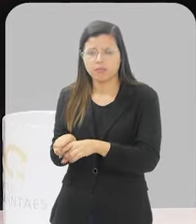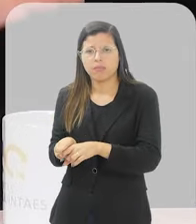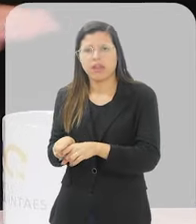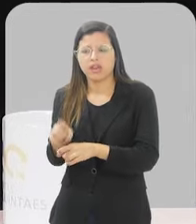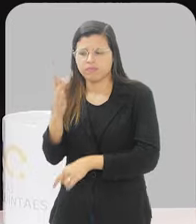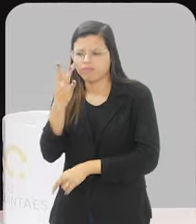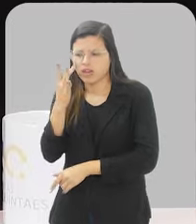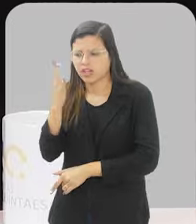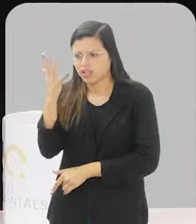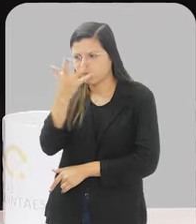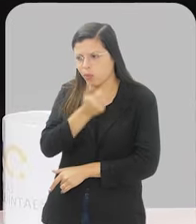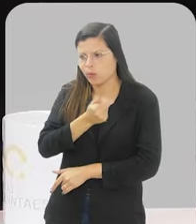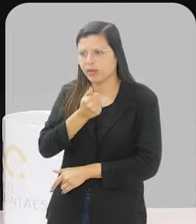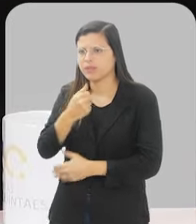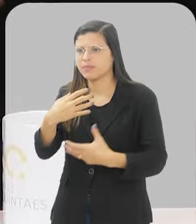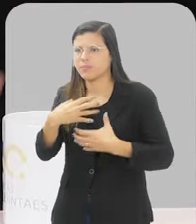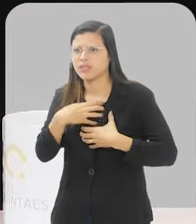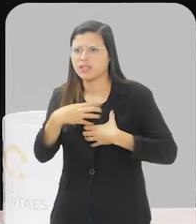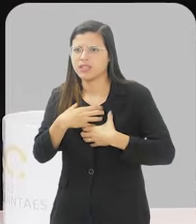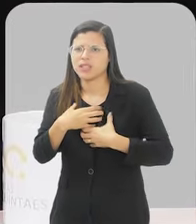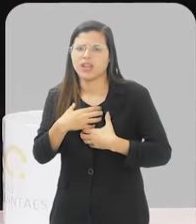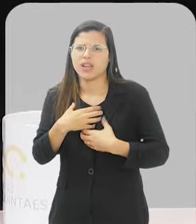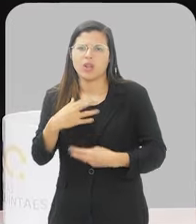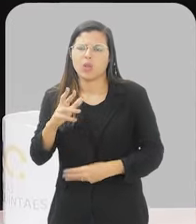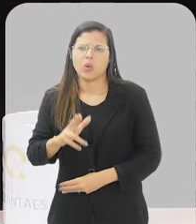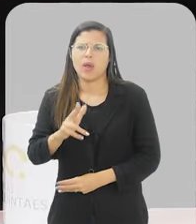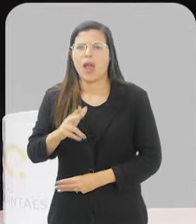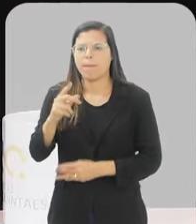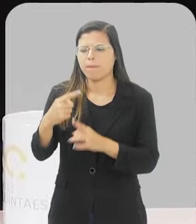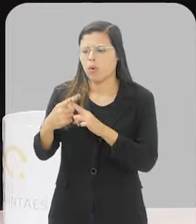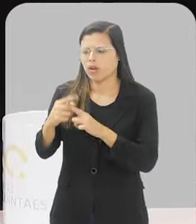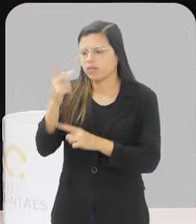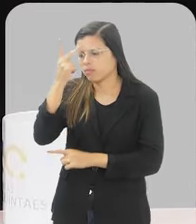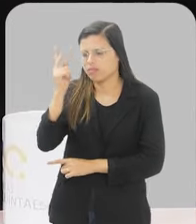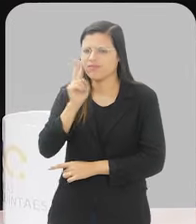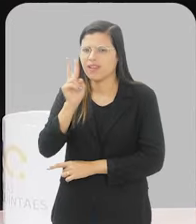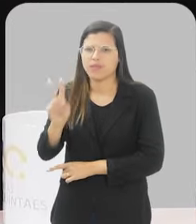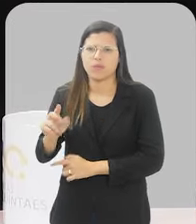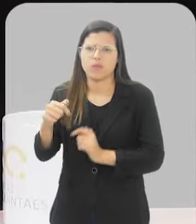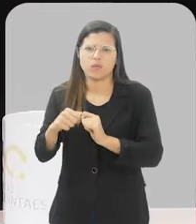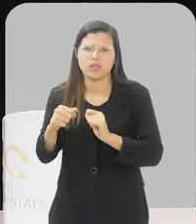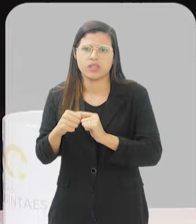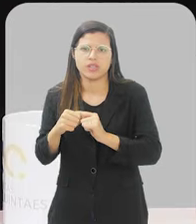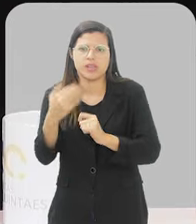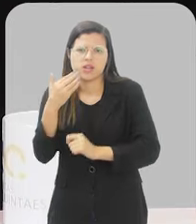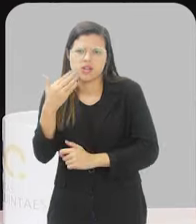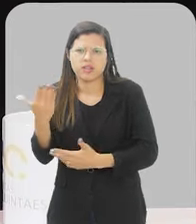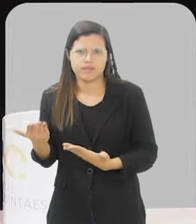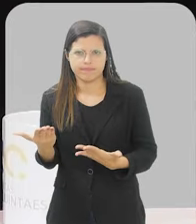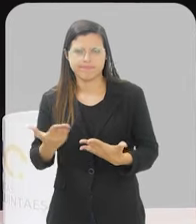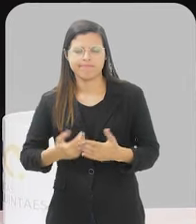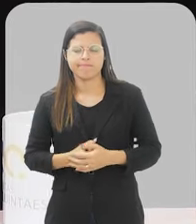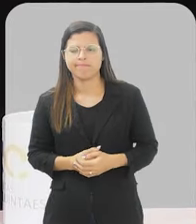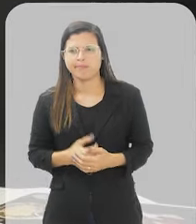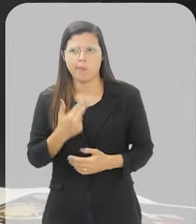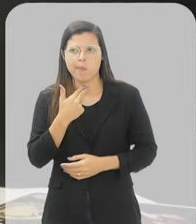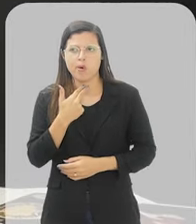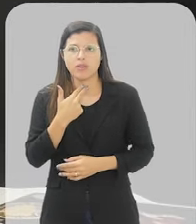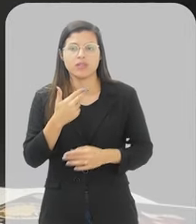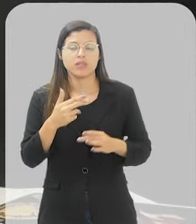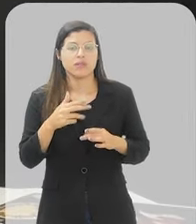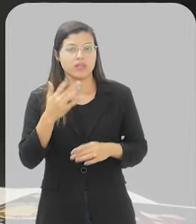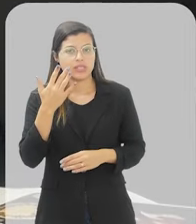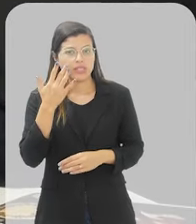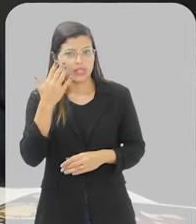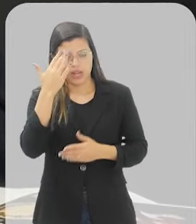bonito e vai se sentir bem. Agora, o fato de que ninguém está vendo, eu não vou, não quer dizer que eu vou pegar e vou fazer uma coisa mal acabada, não pode. Então você considera